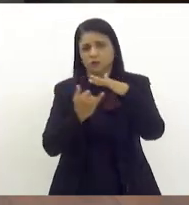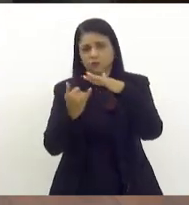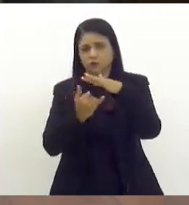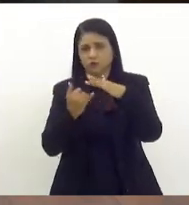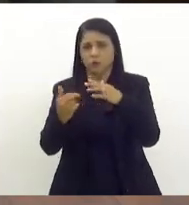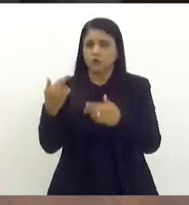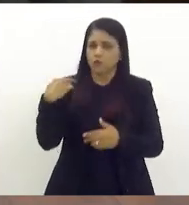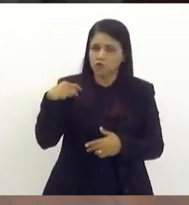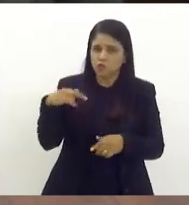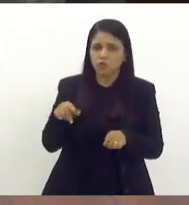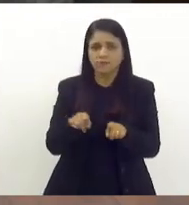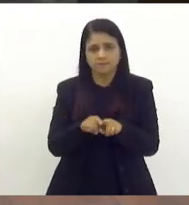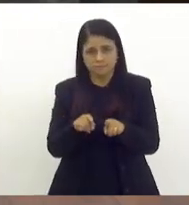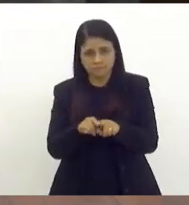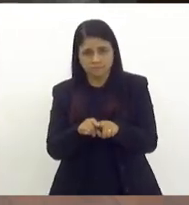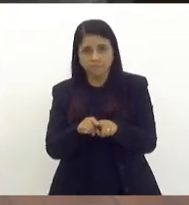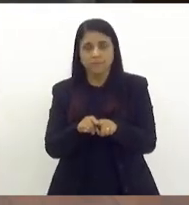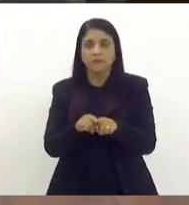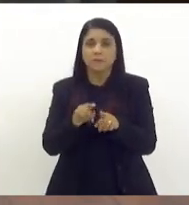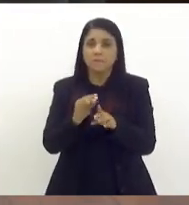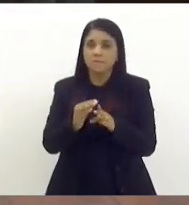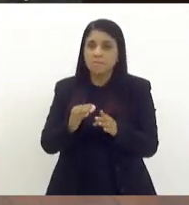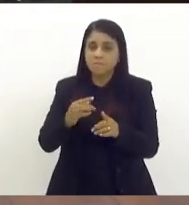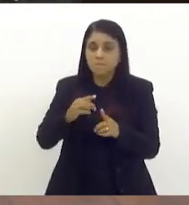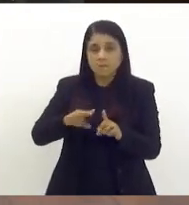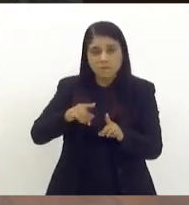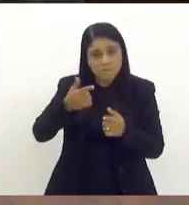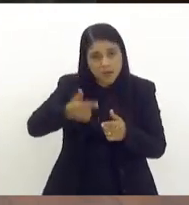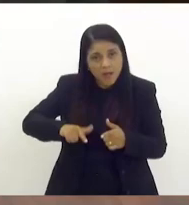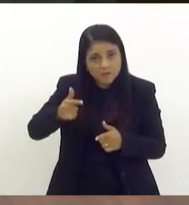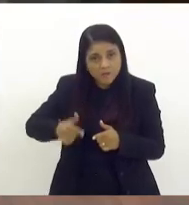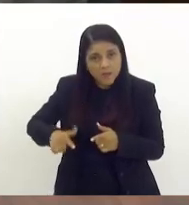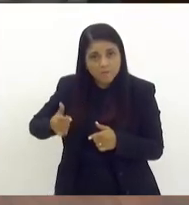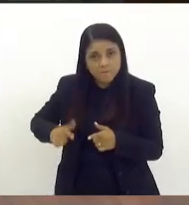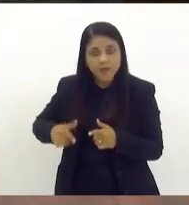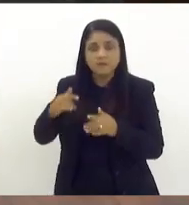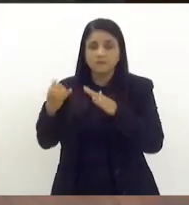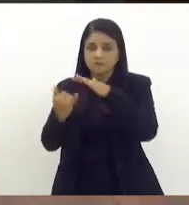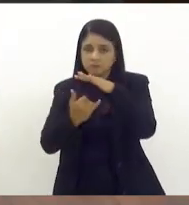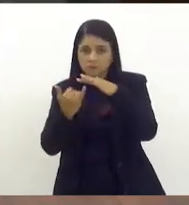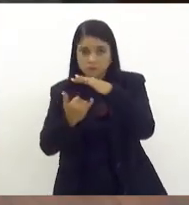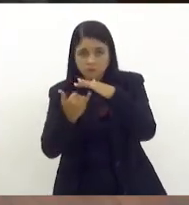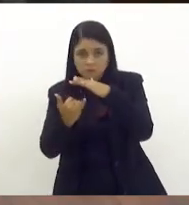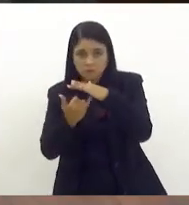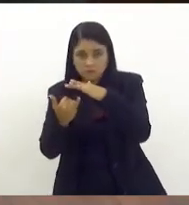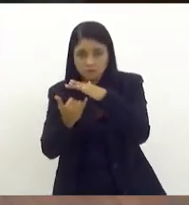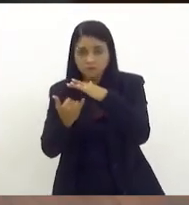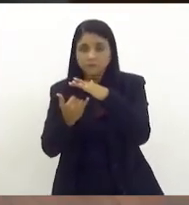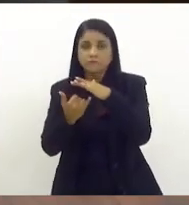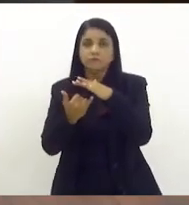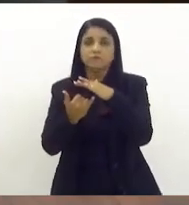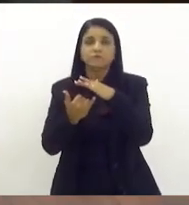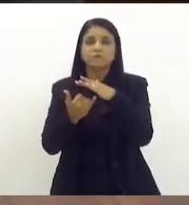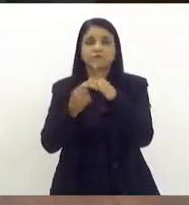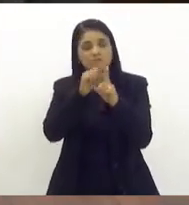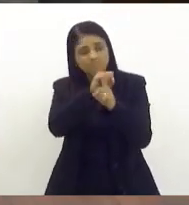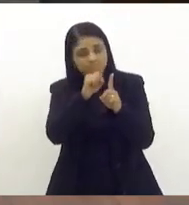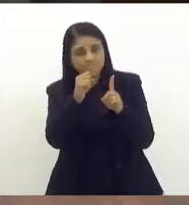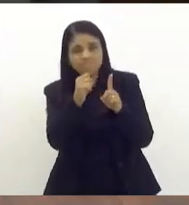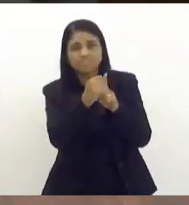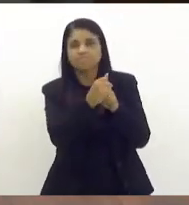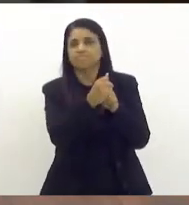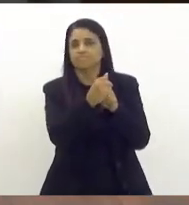mas para além dessas instituições religiosas nós temos instituições sócio